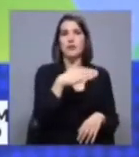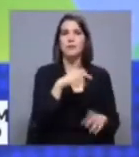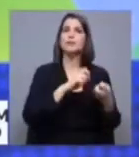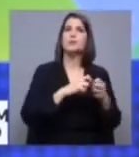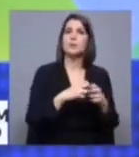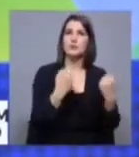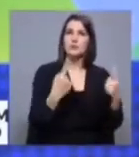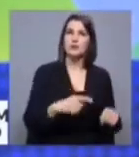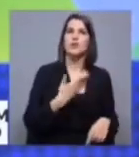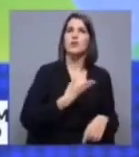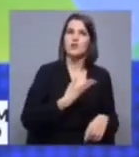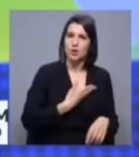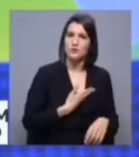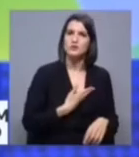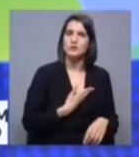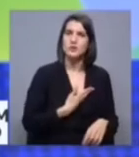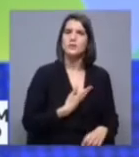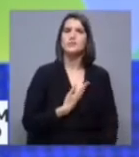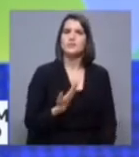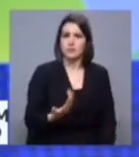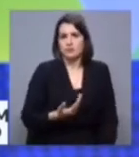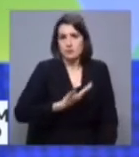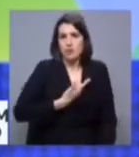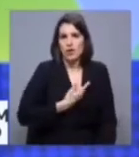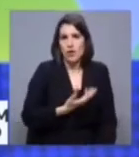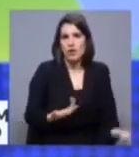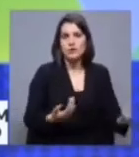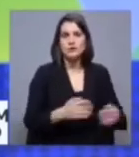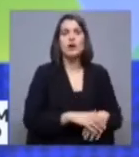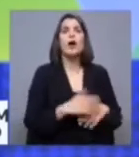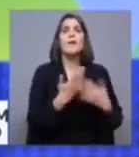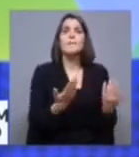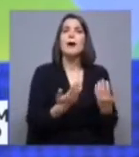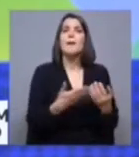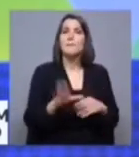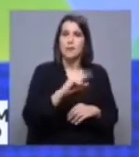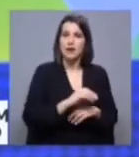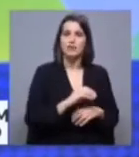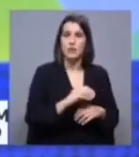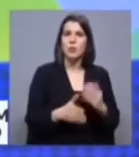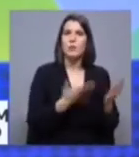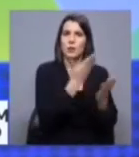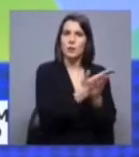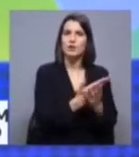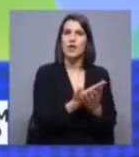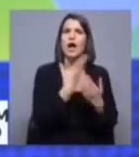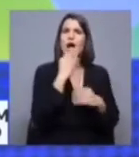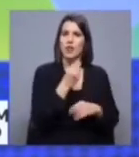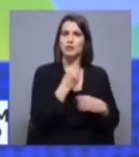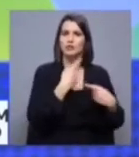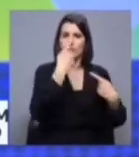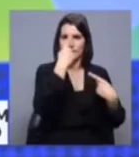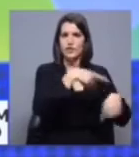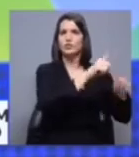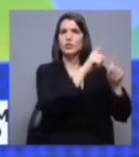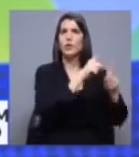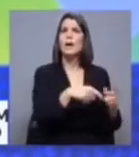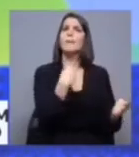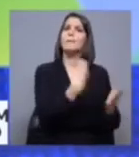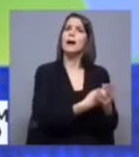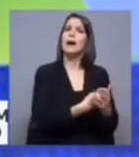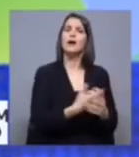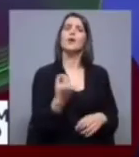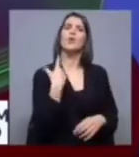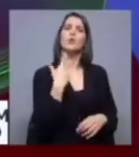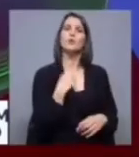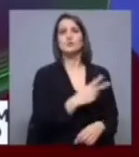enfrentam o problema das drogas e do consumo de drogas. Mas, ao mesmo tempo, o que propõe para os estudantes é que fiquem a pagar os seus cursos superiores. Ou